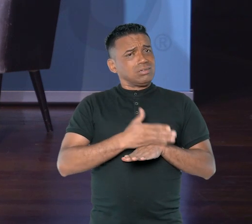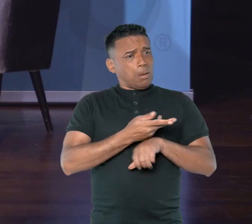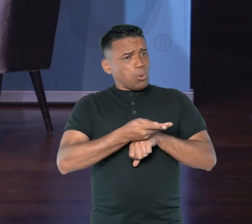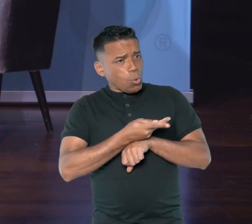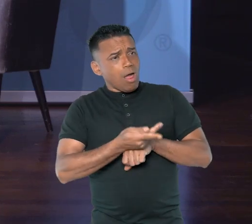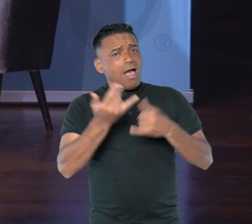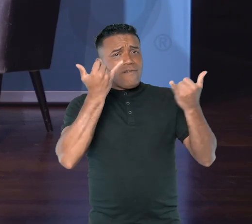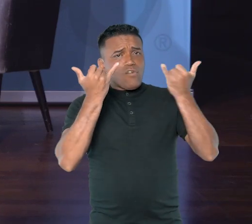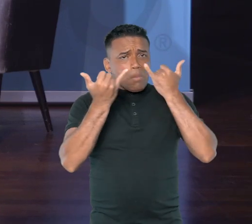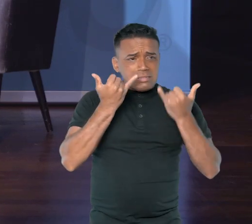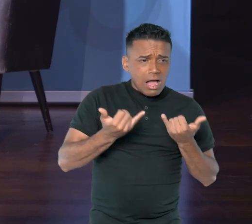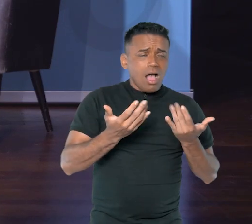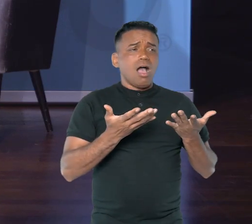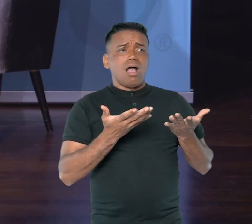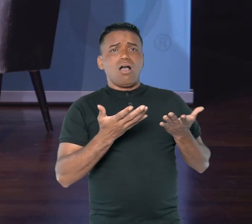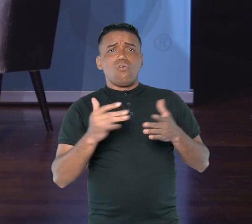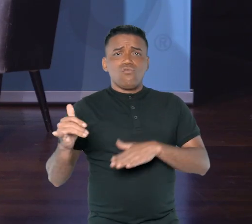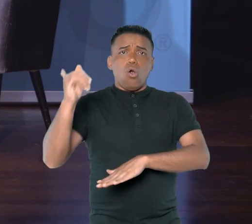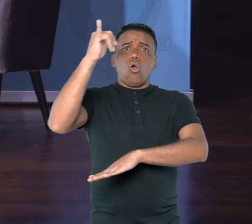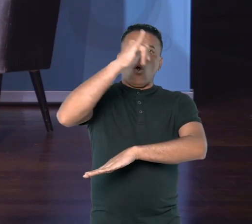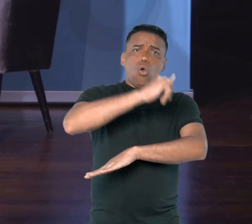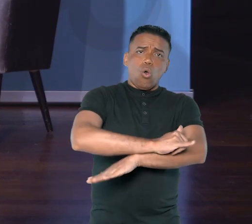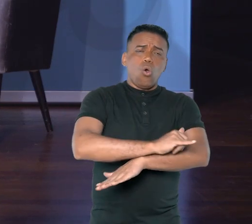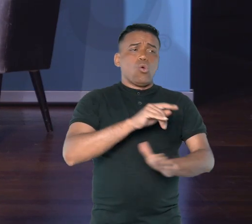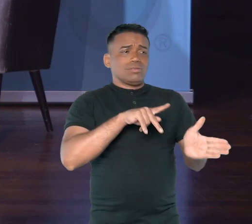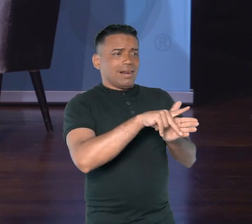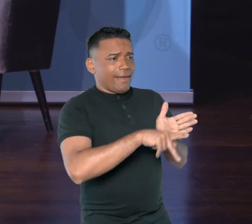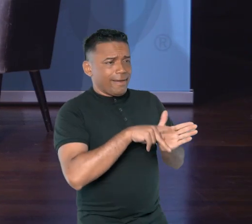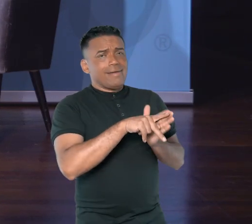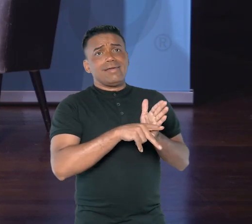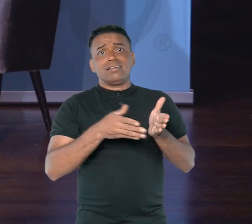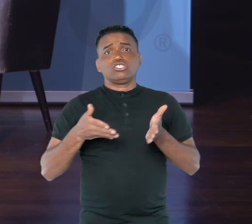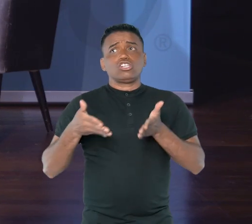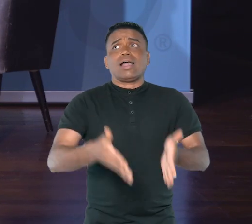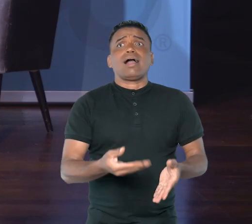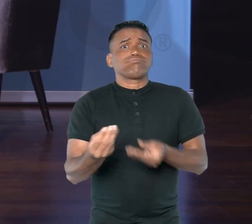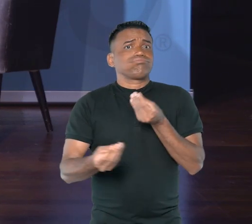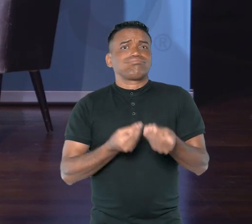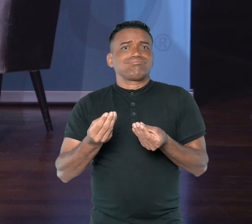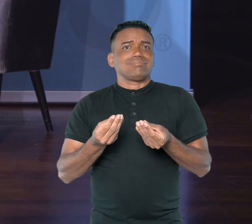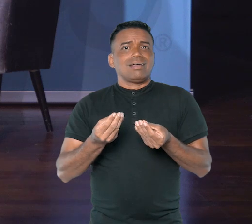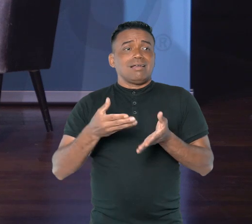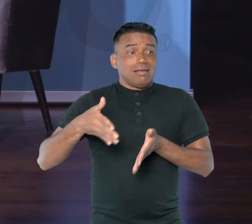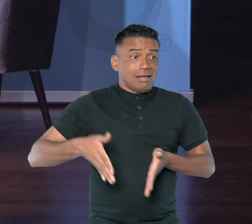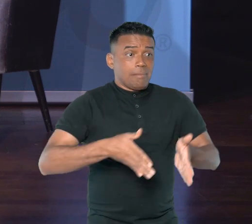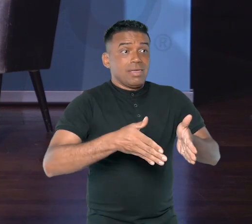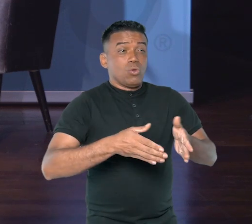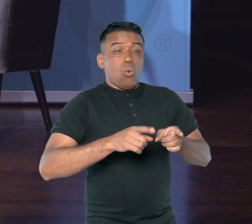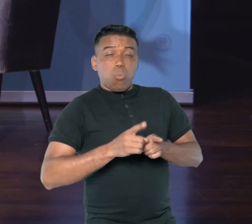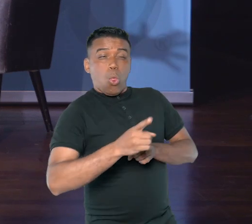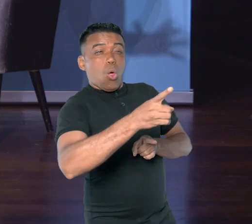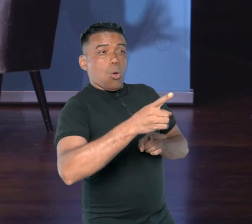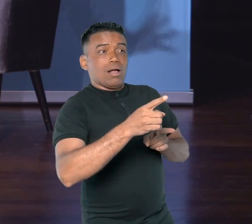procurar informações e voos e trens e etc. Como chegar. É o caminho maior, é o caminho